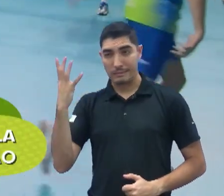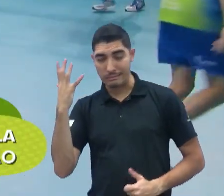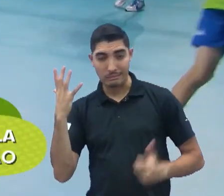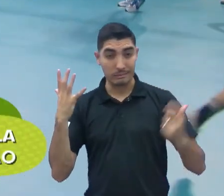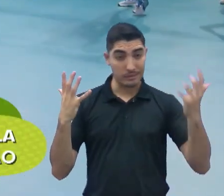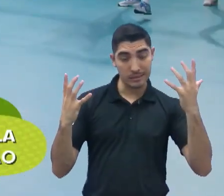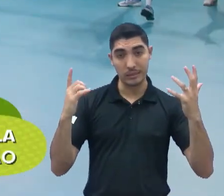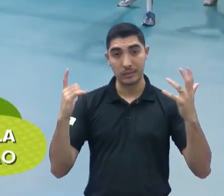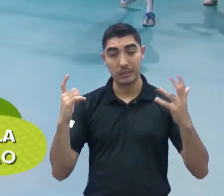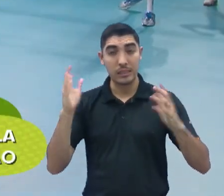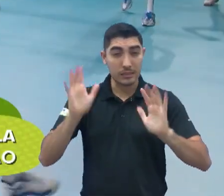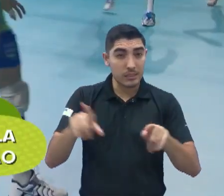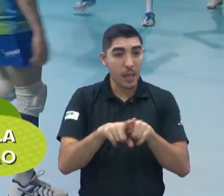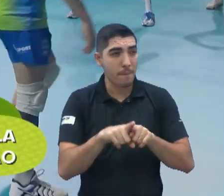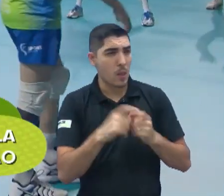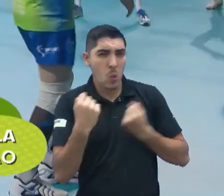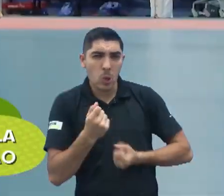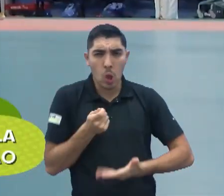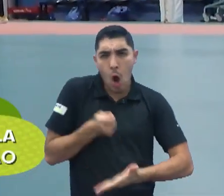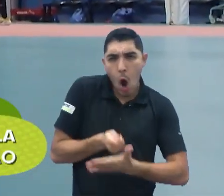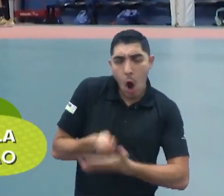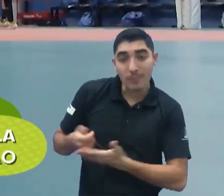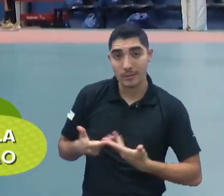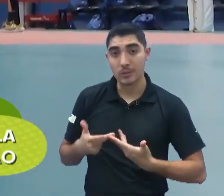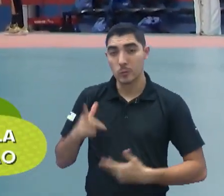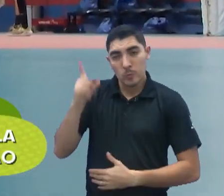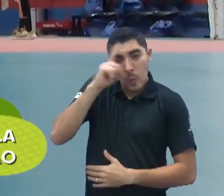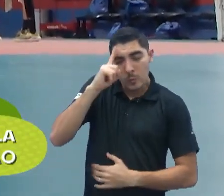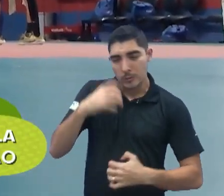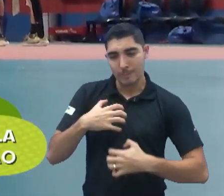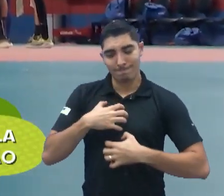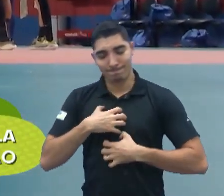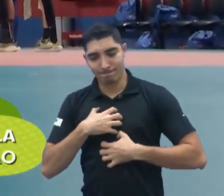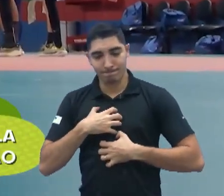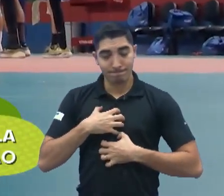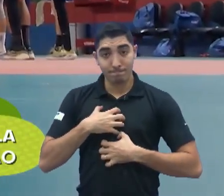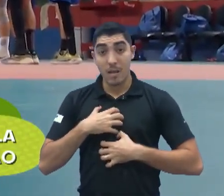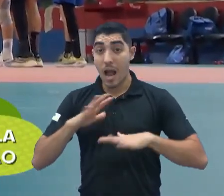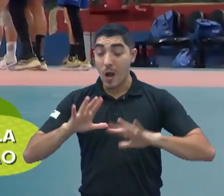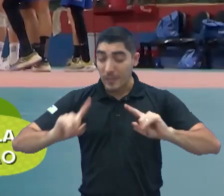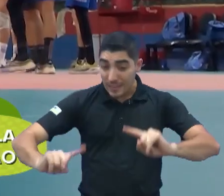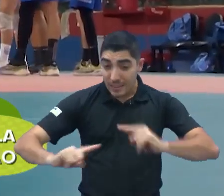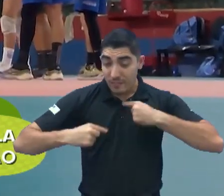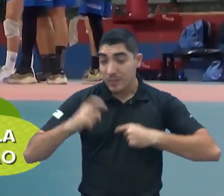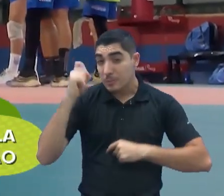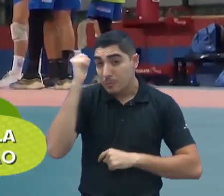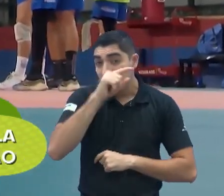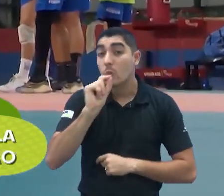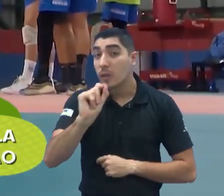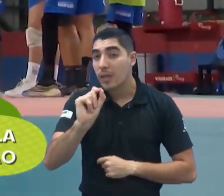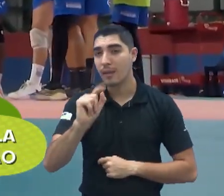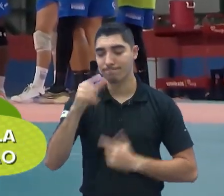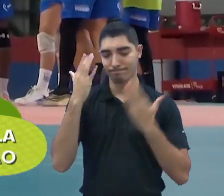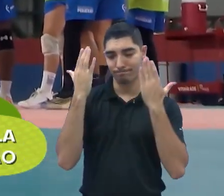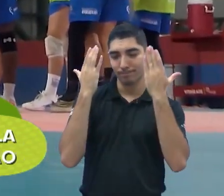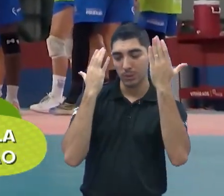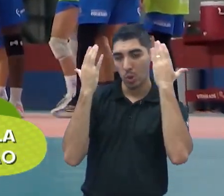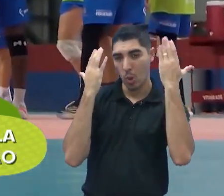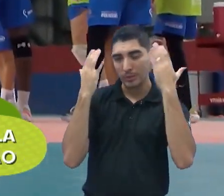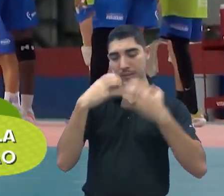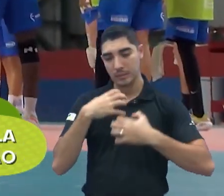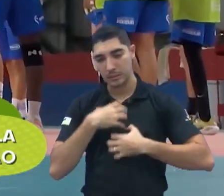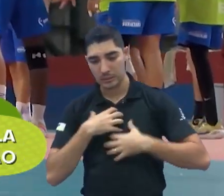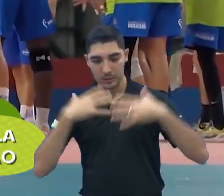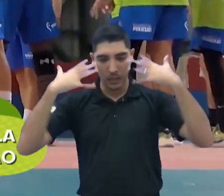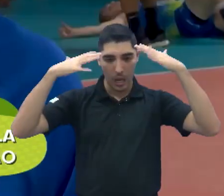e cobranças é algo constante. O grande desafio é lidar com a parte psicológica do elenco durante as partidas